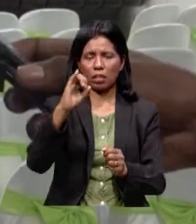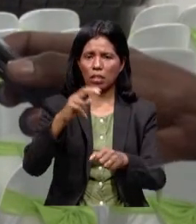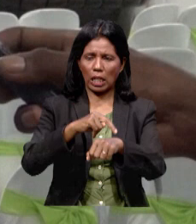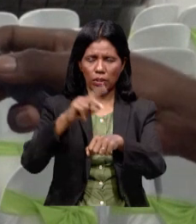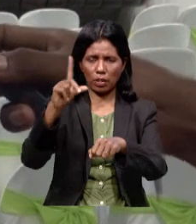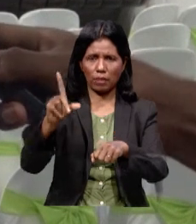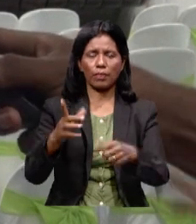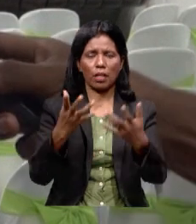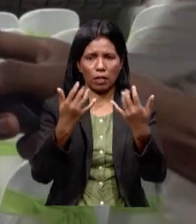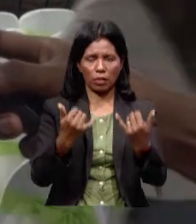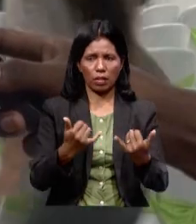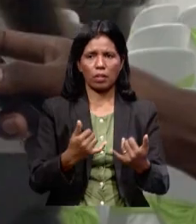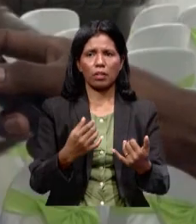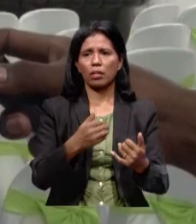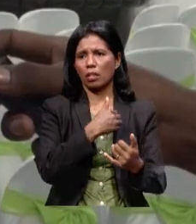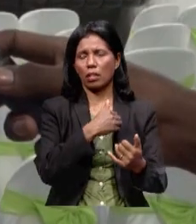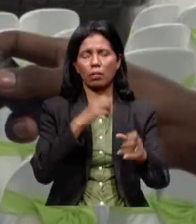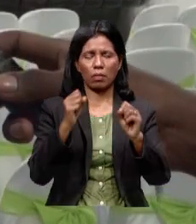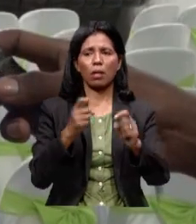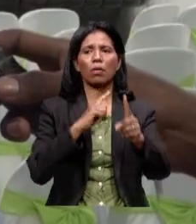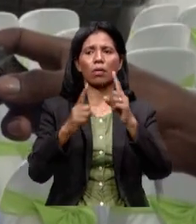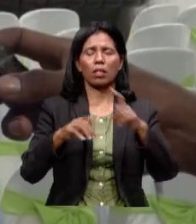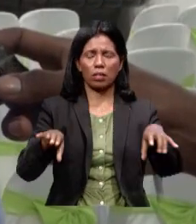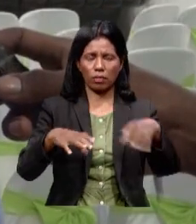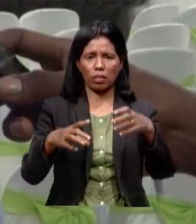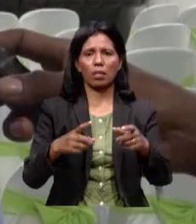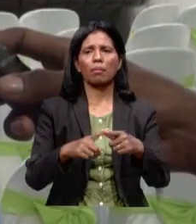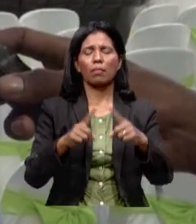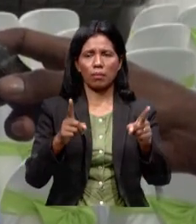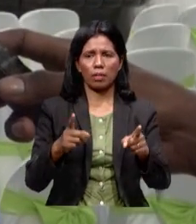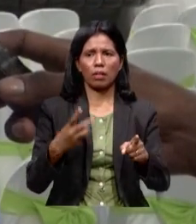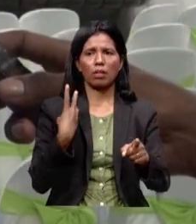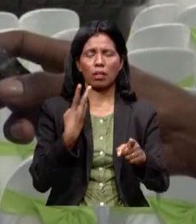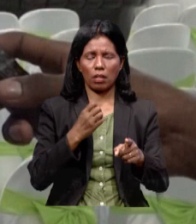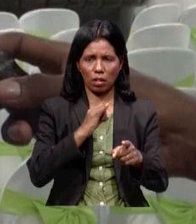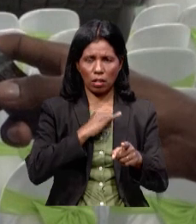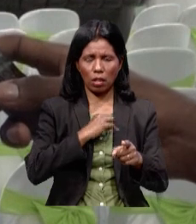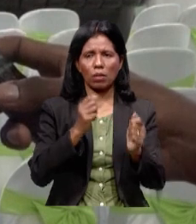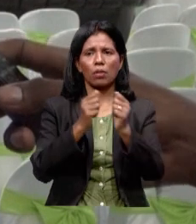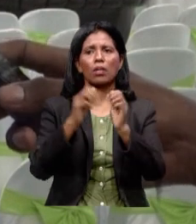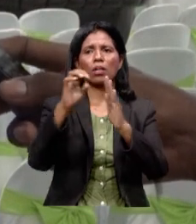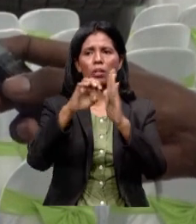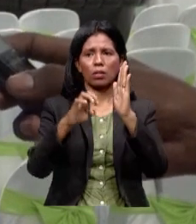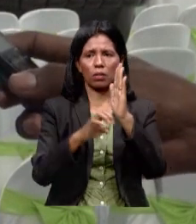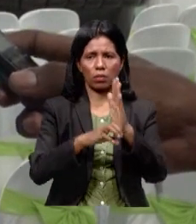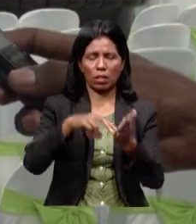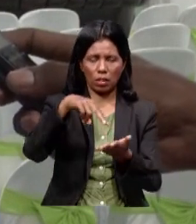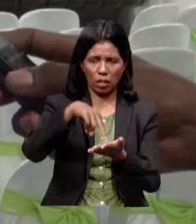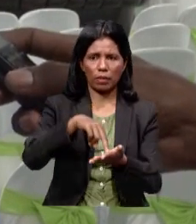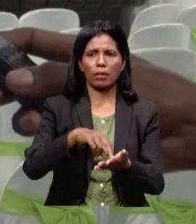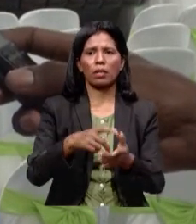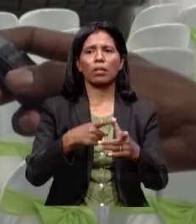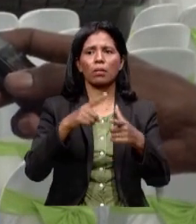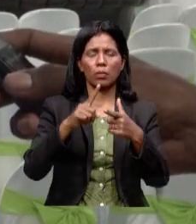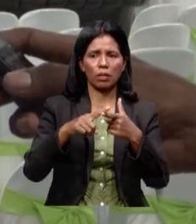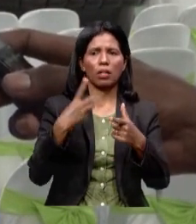be agora dara hau sirak bel kolia sai be servisu dan be mabe hau struktura sira se hari tira struktura depois ma kami